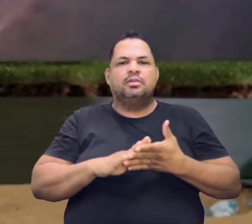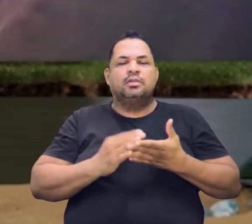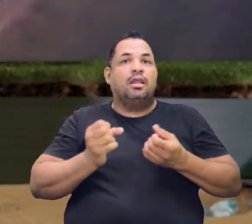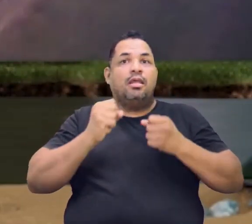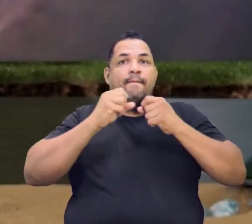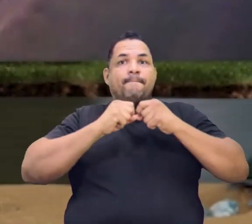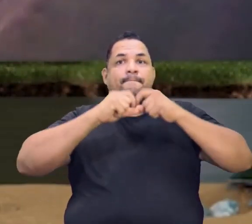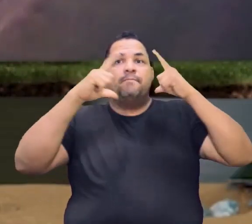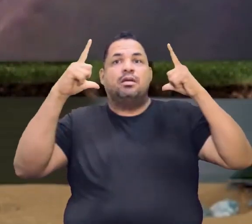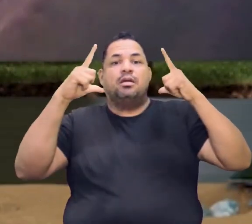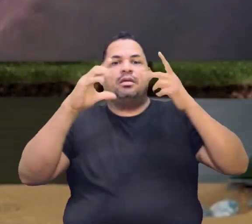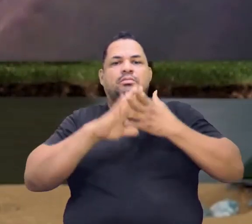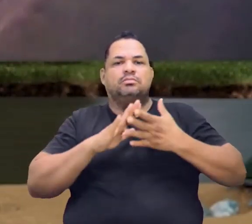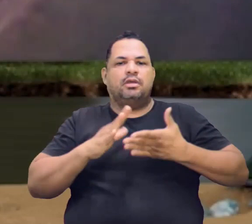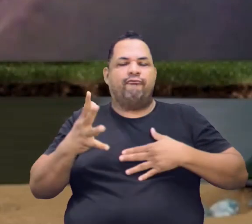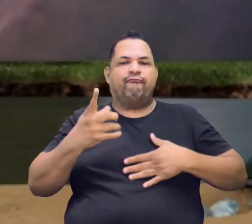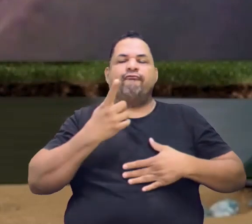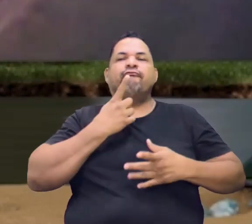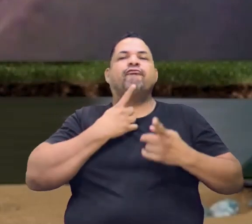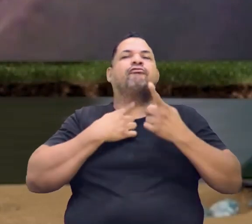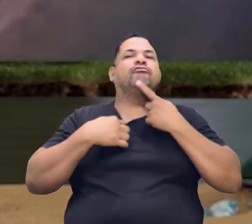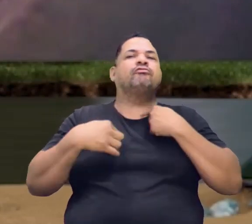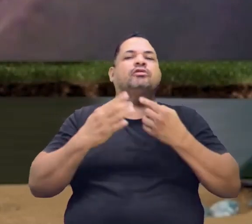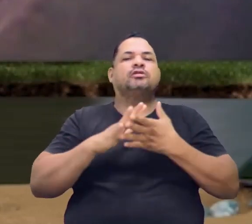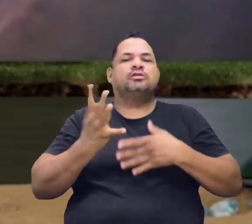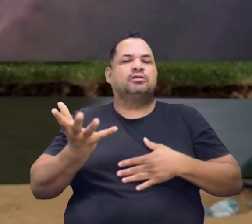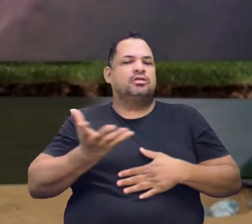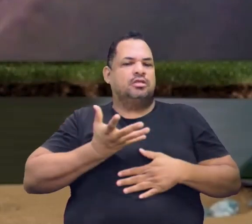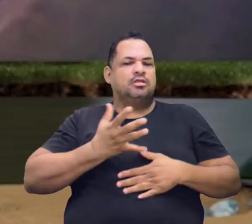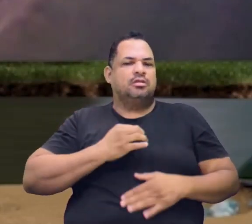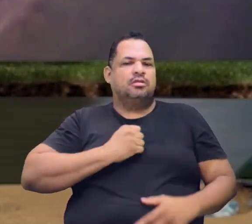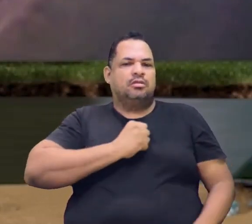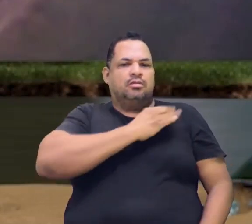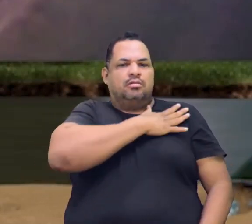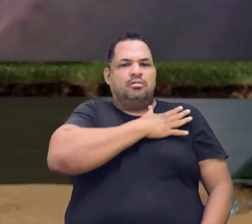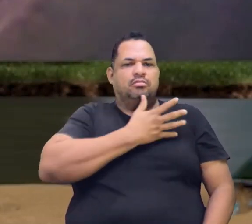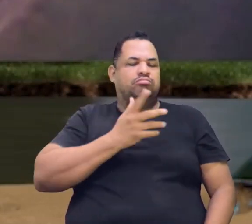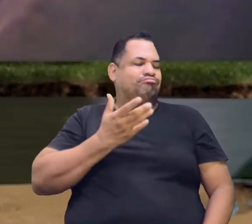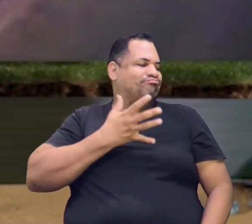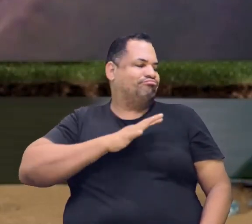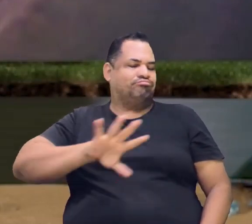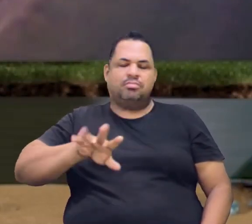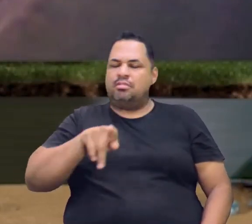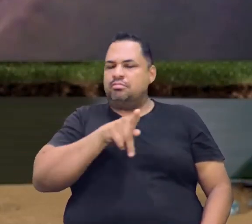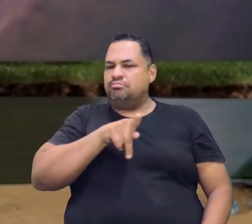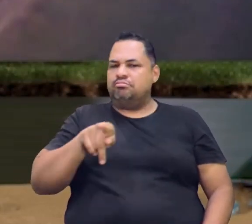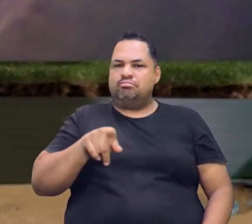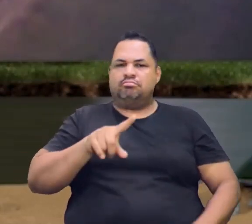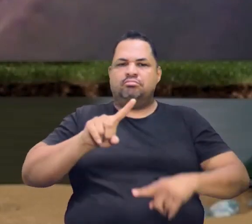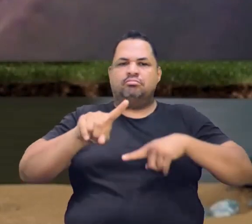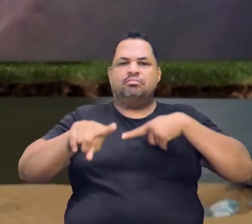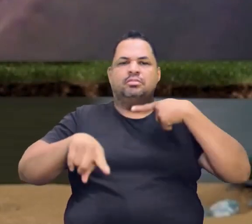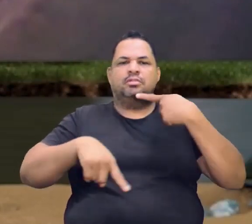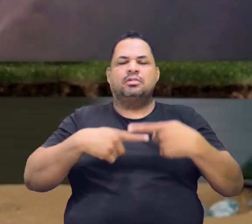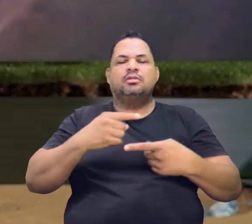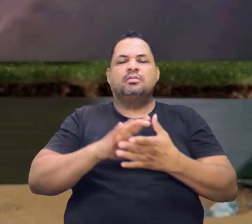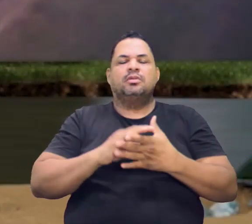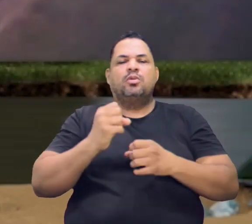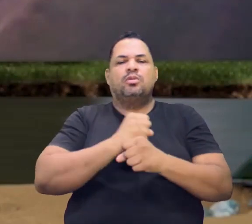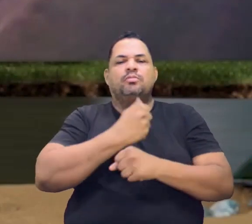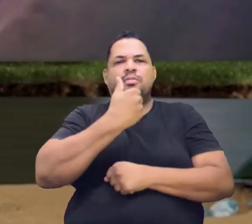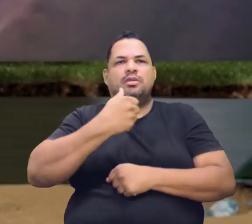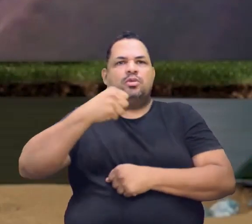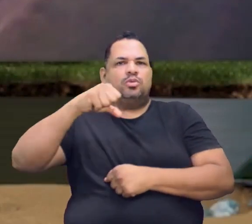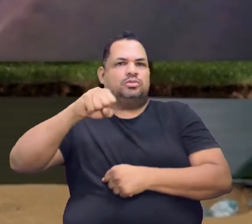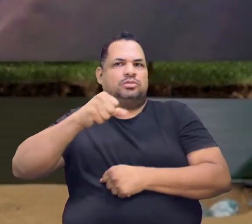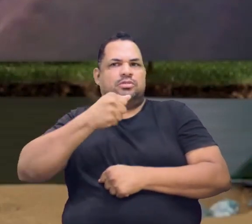E aí não deu outra. Ele não quer ser professor e logo em